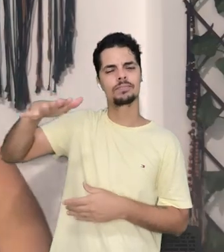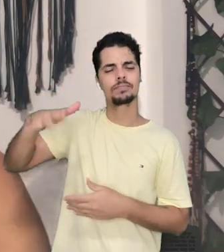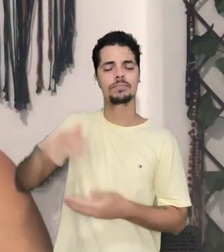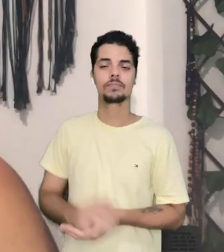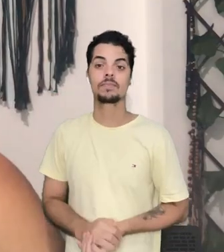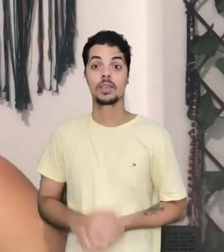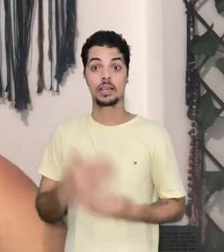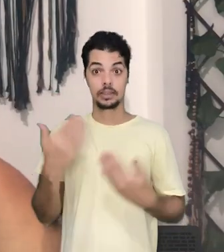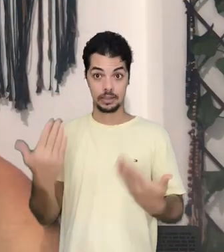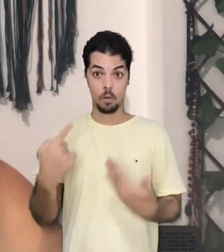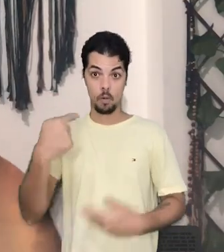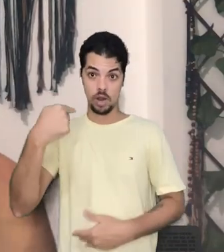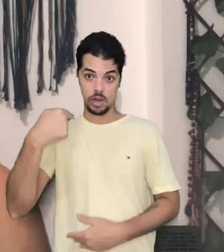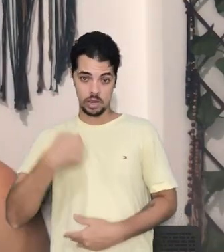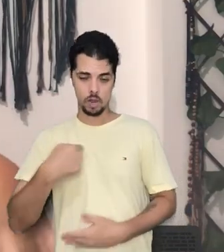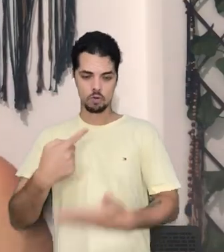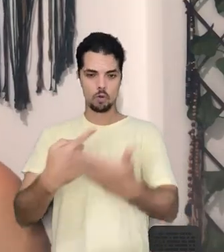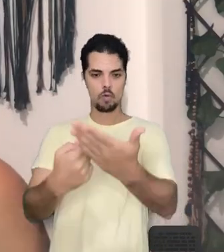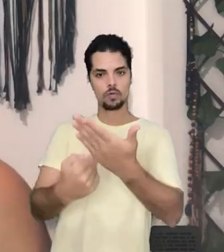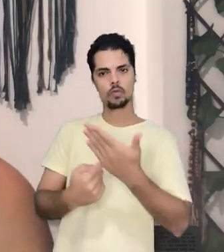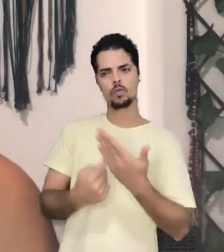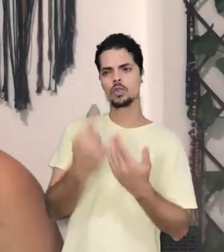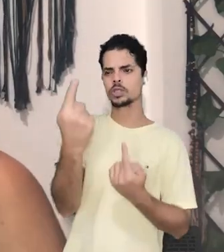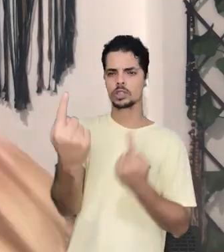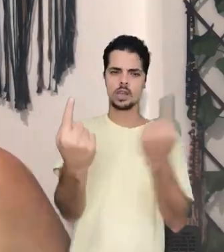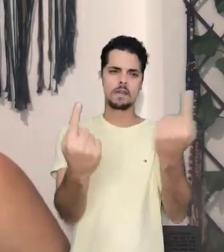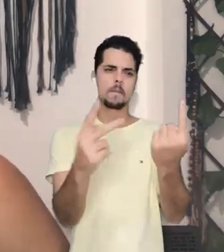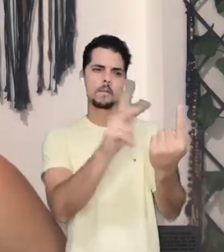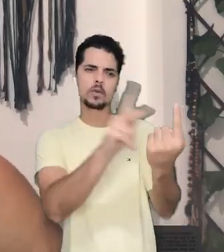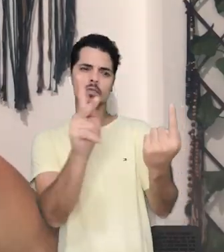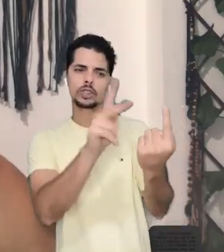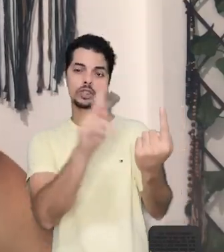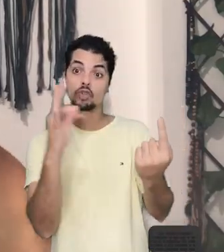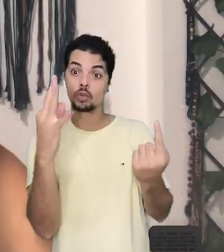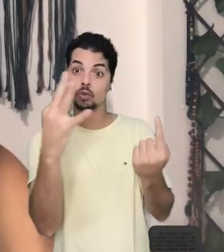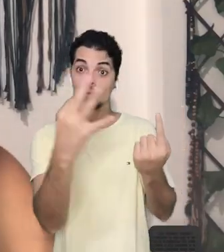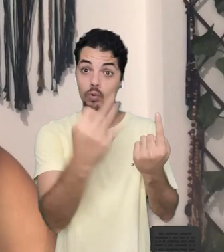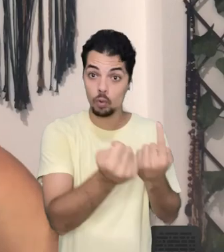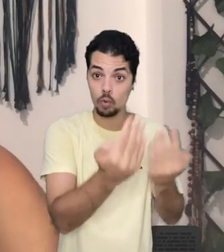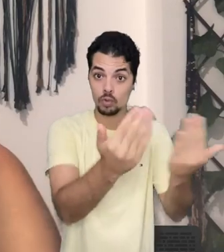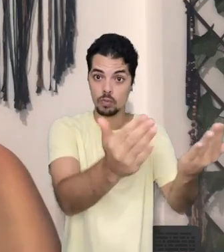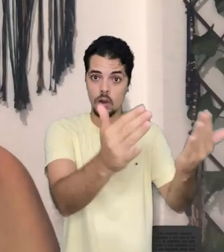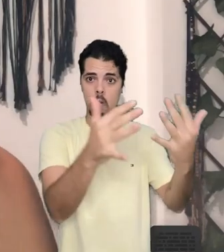é aí que eu te convido, professor, professora, para tentarmos